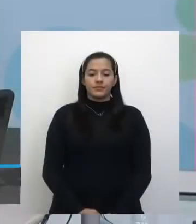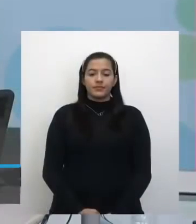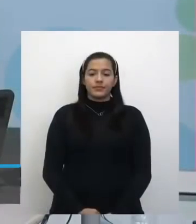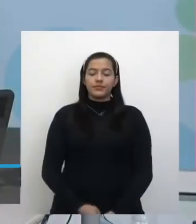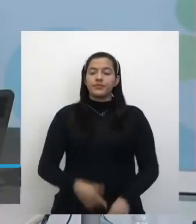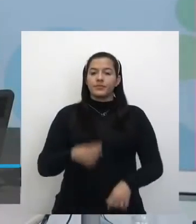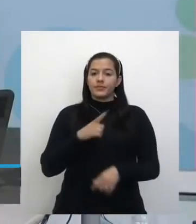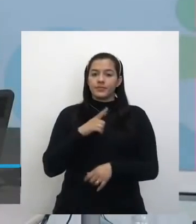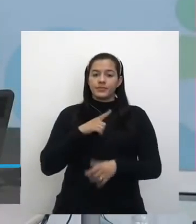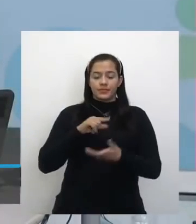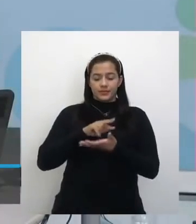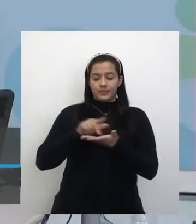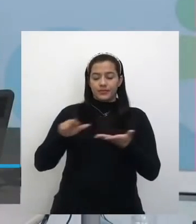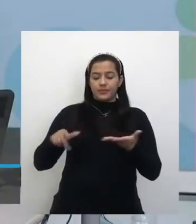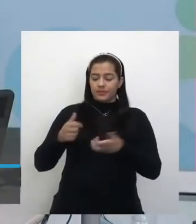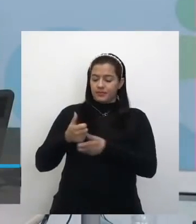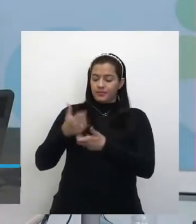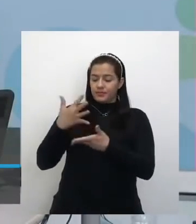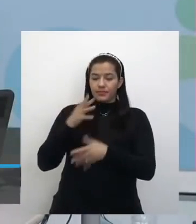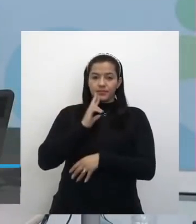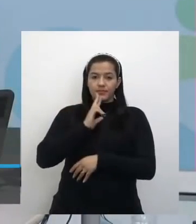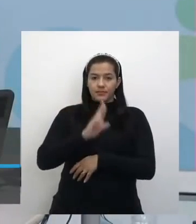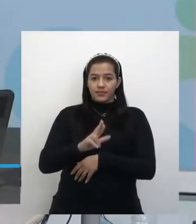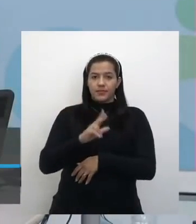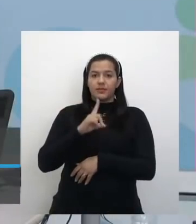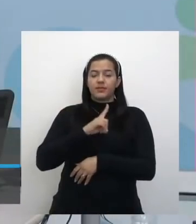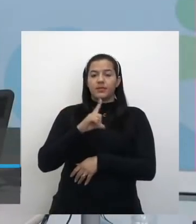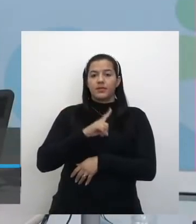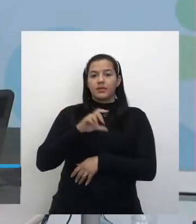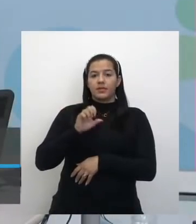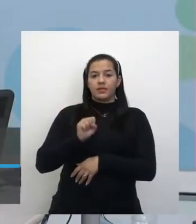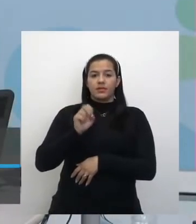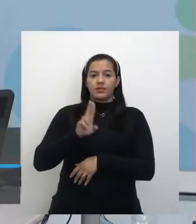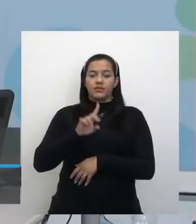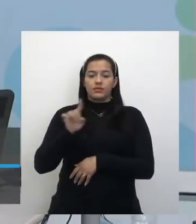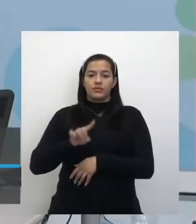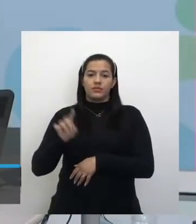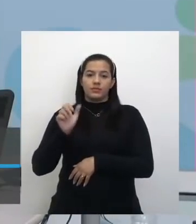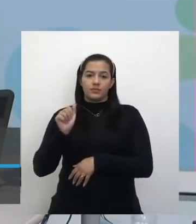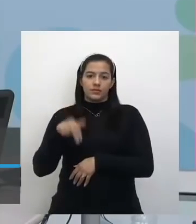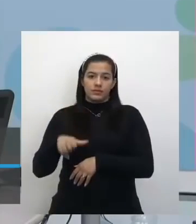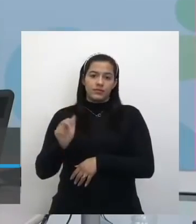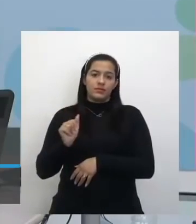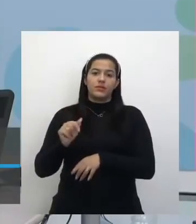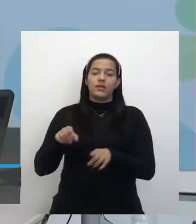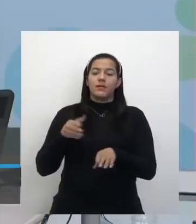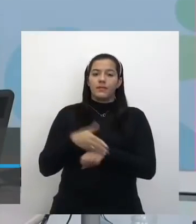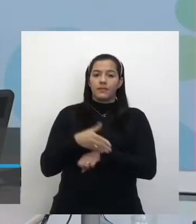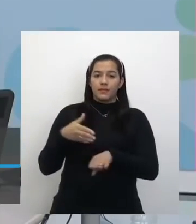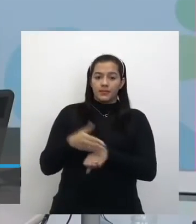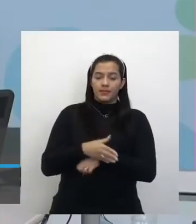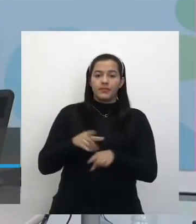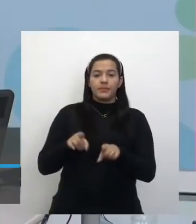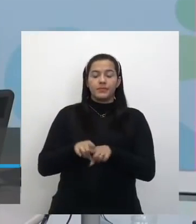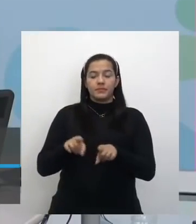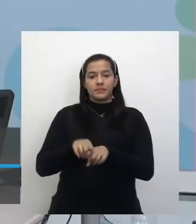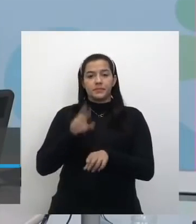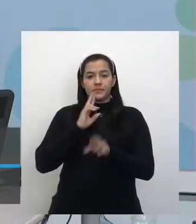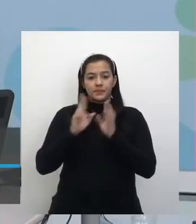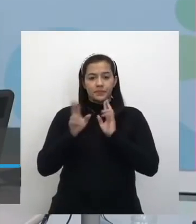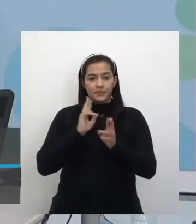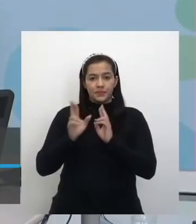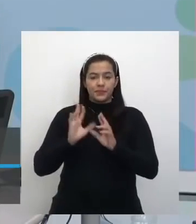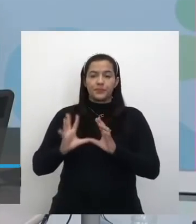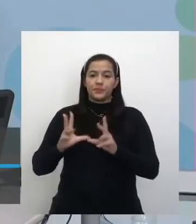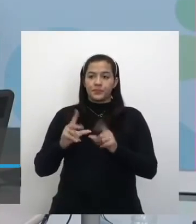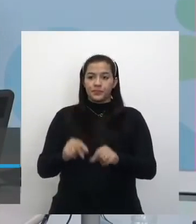nós temos aqui várias respostas a Suzana participou a a Rosana também o Thomas mandaram a resposta aí para gente a